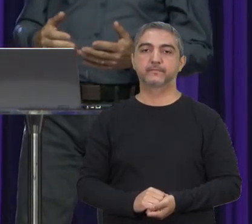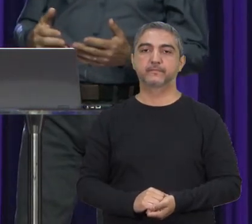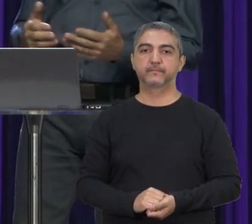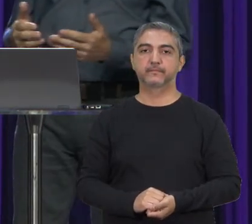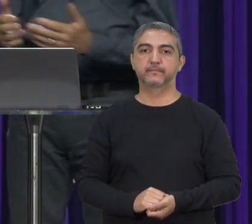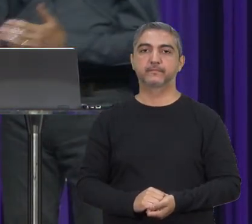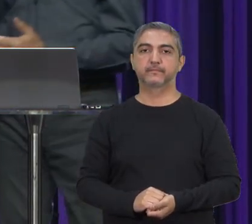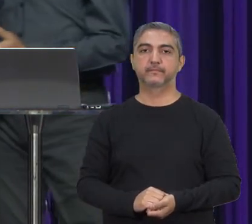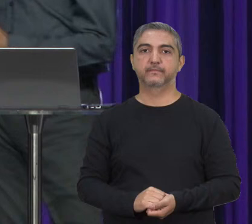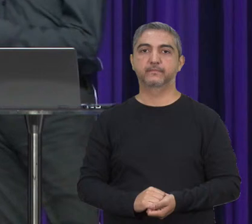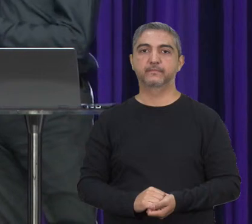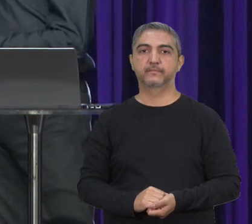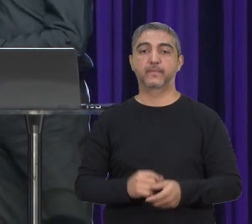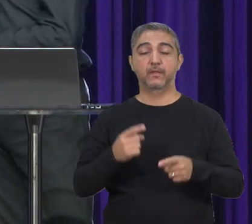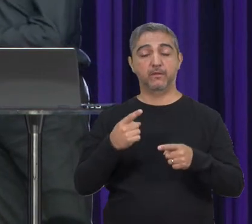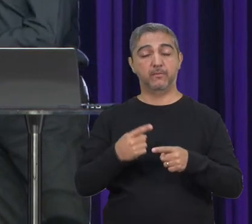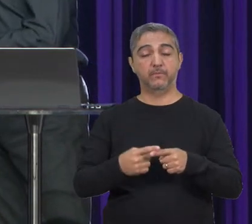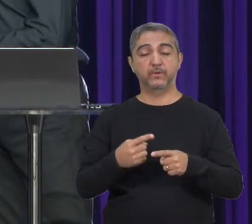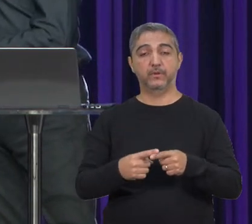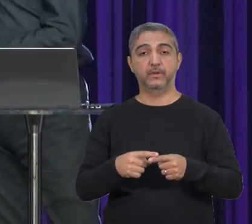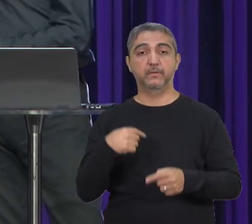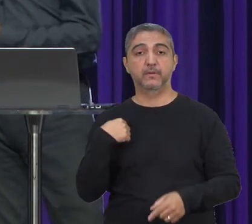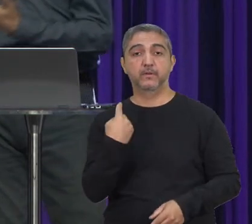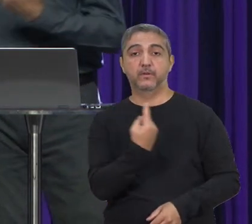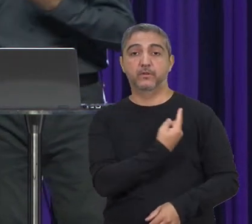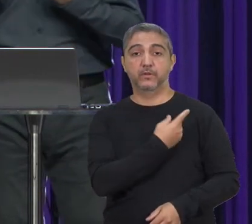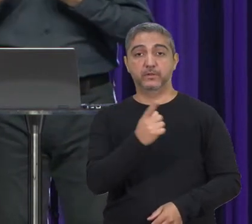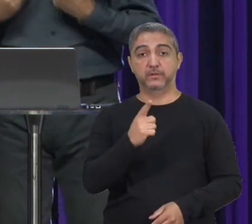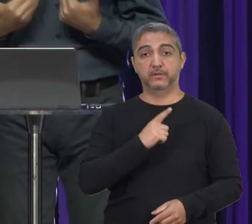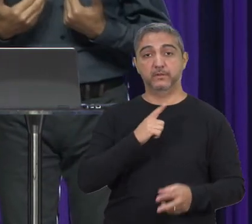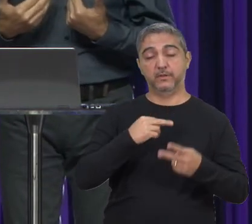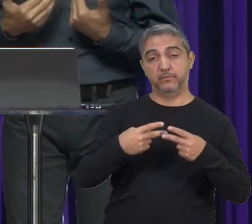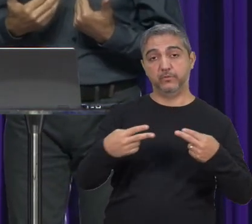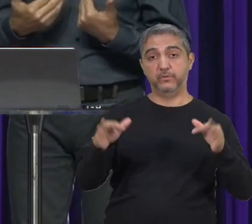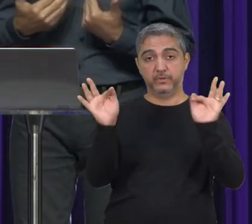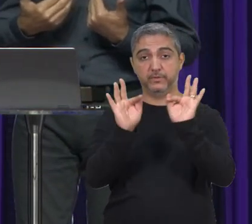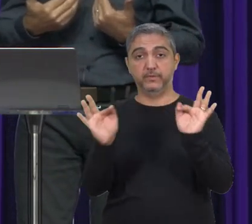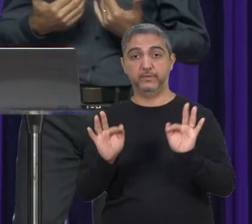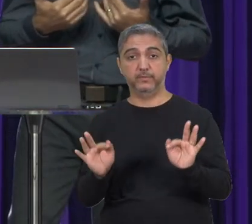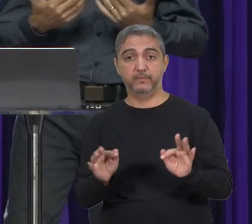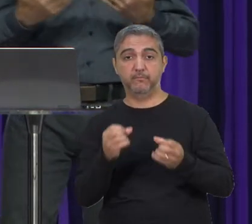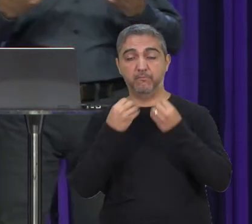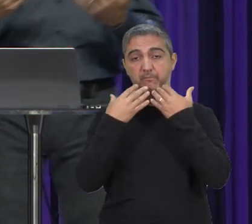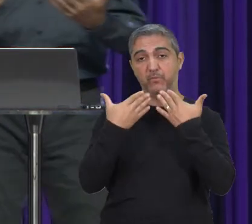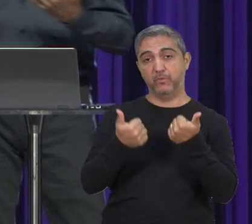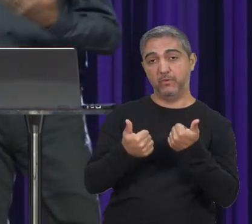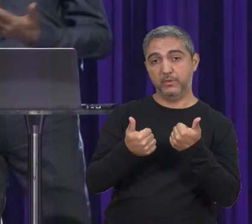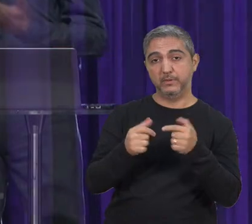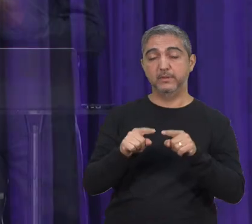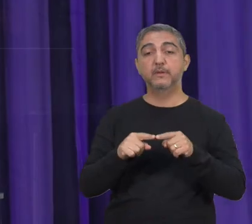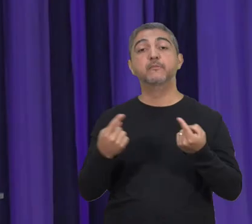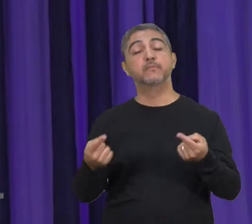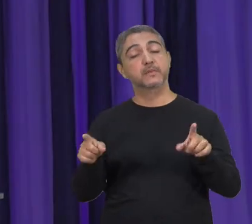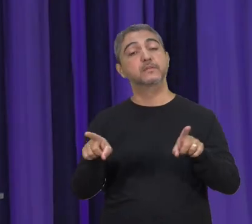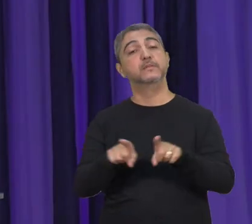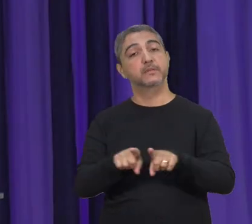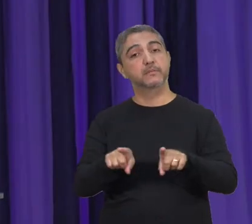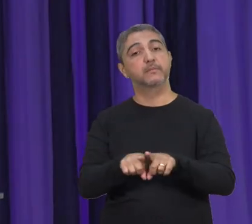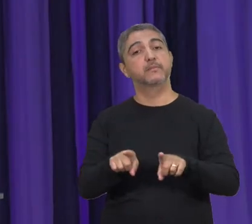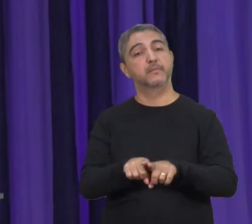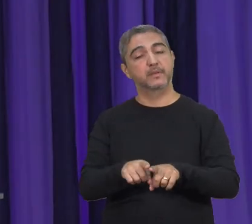Porque nós não temos só os vestígios da natureza de Deus em nós. Nós também